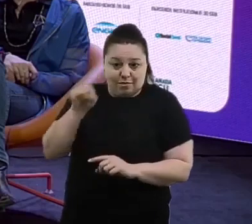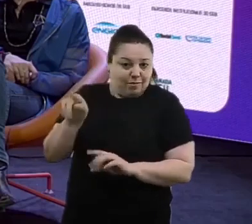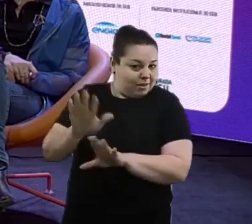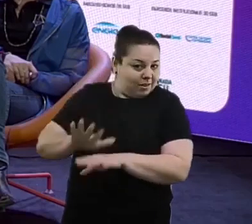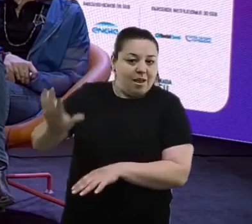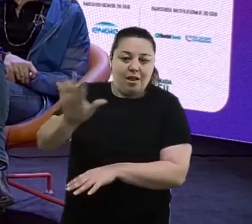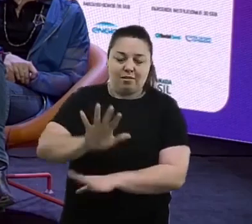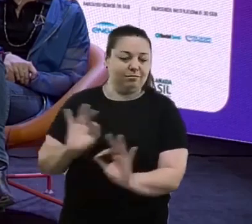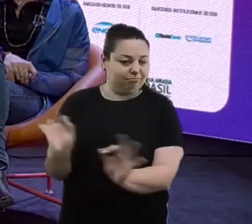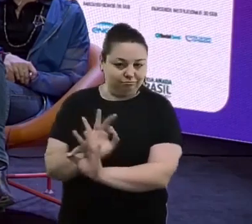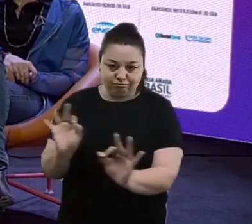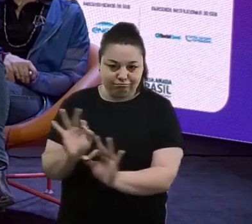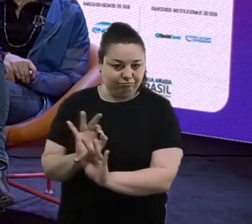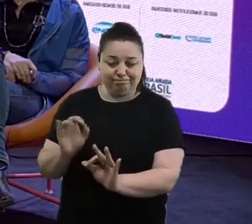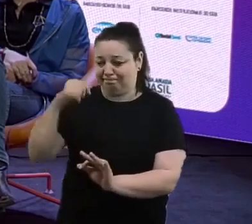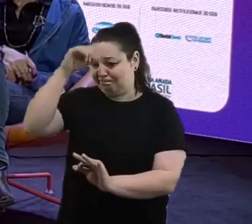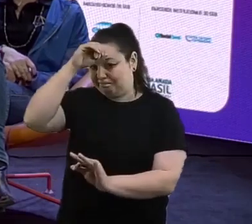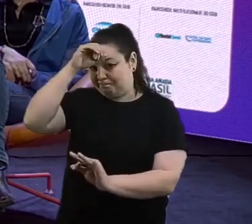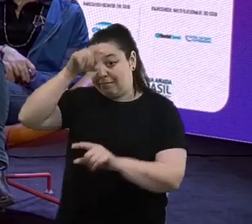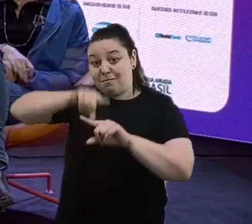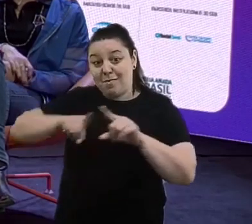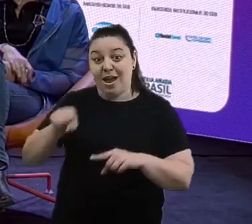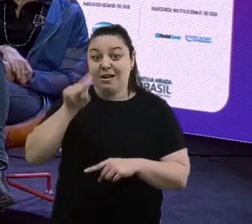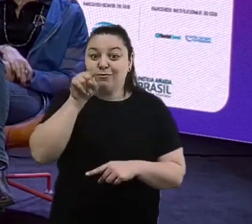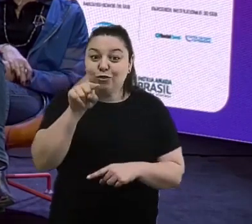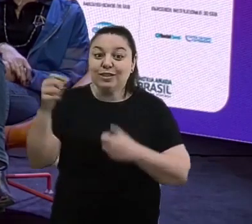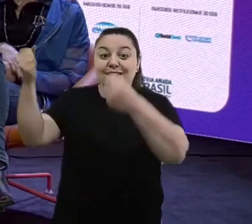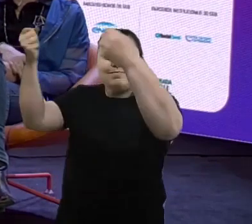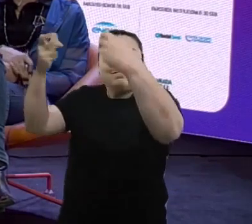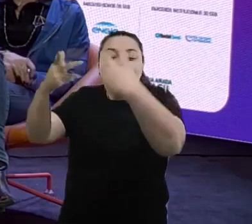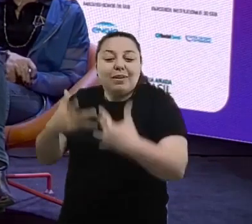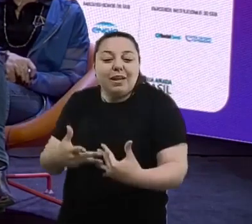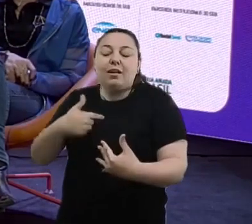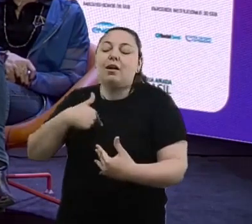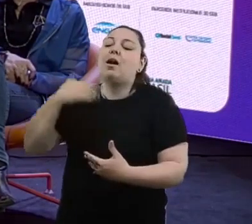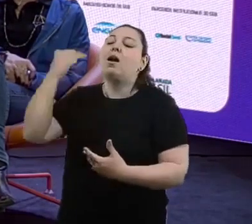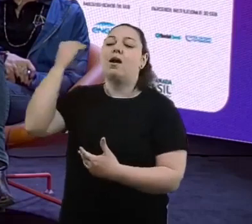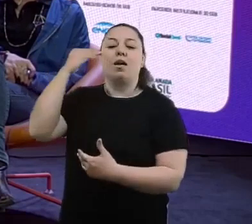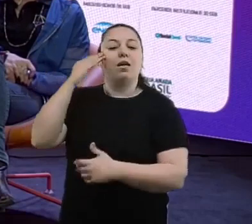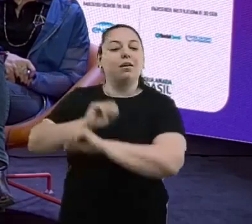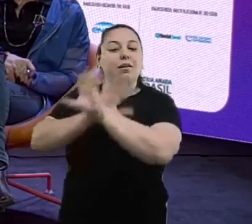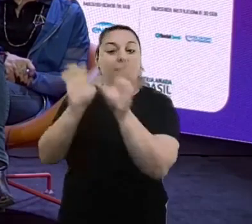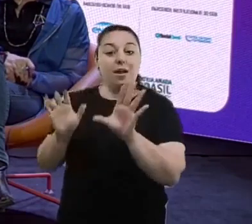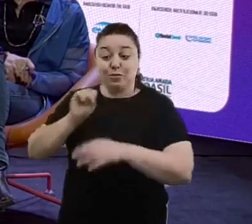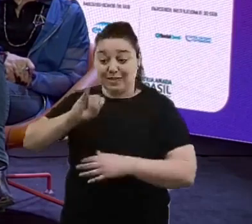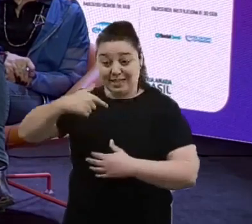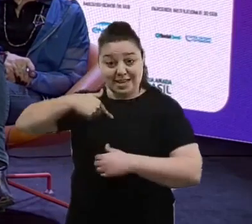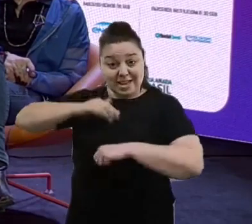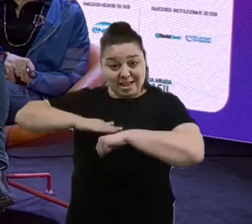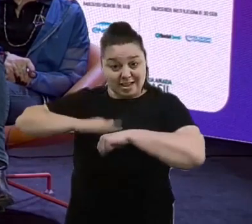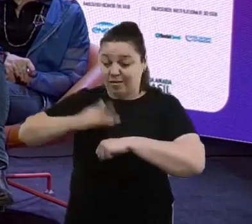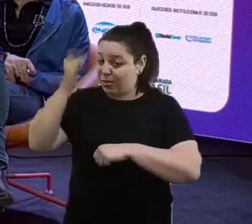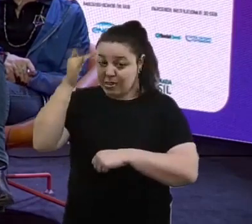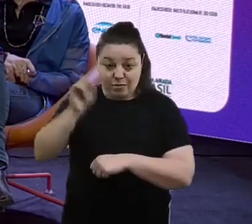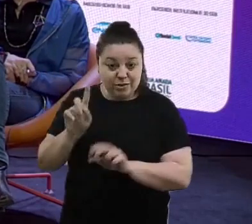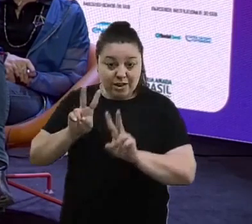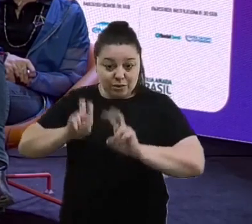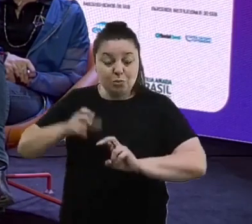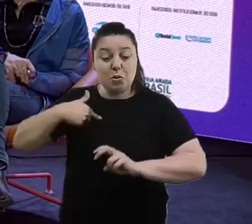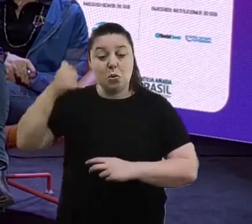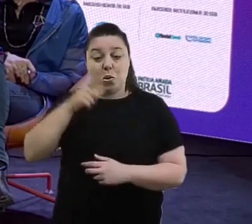grandes massas de dados, né, e conjugado a isso, cotações históricas de dólar, dados históricos de preços pagos ao produtor e dados históricos